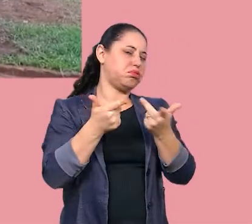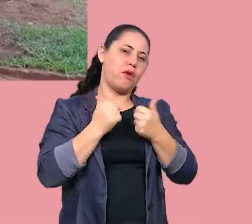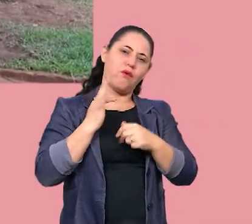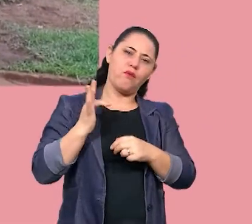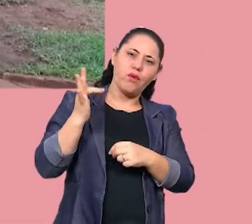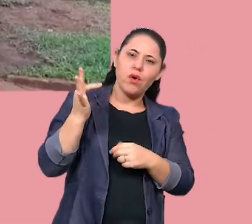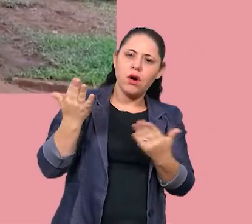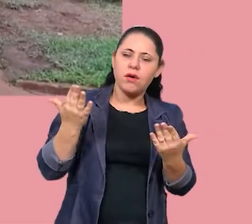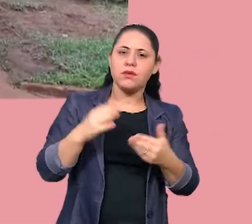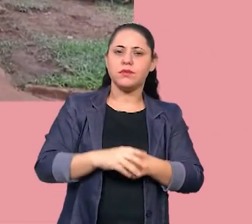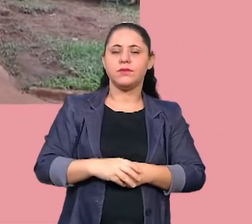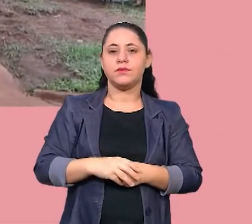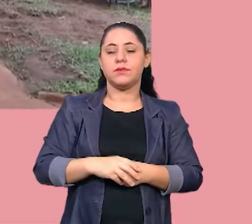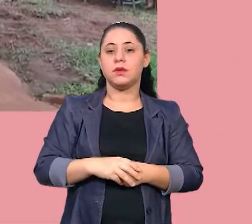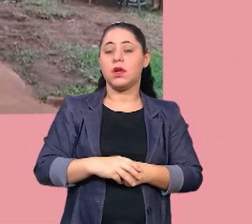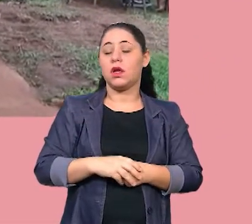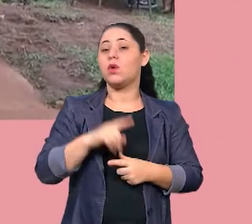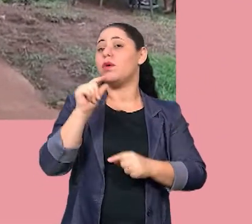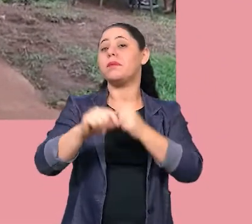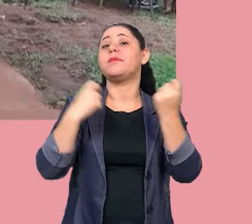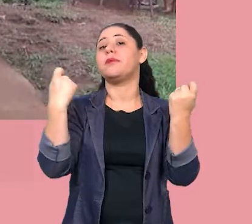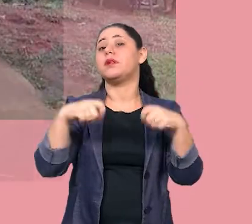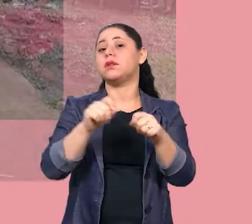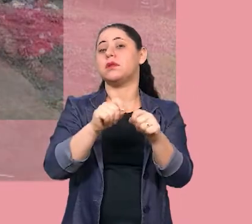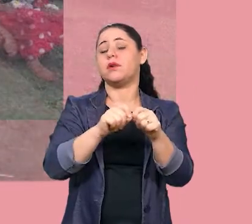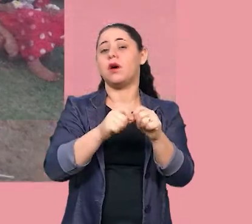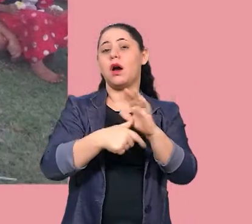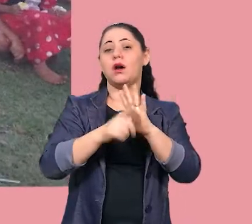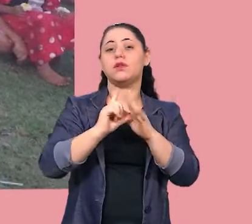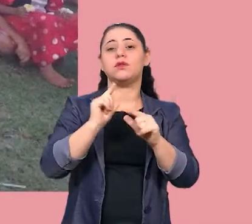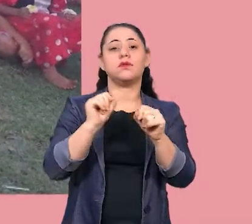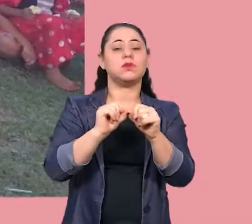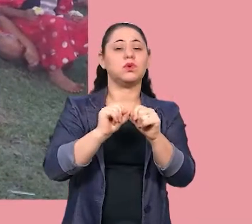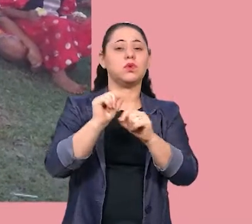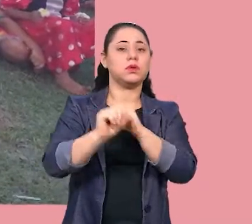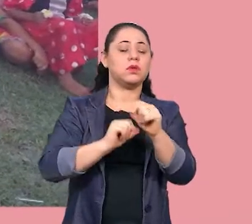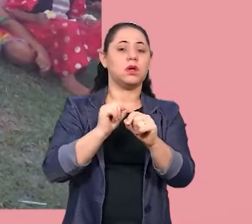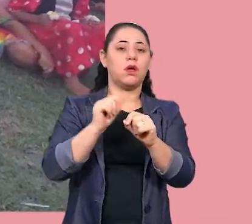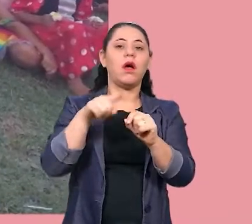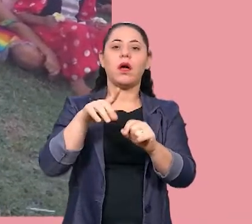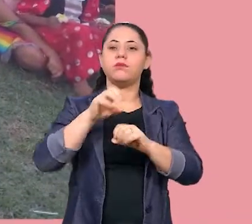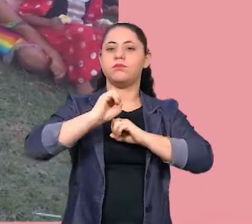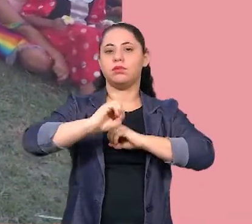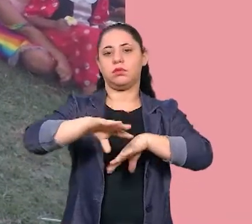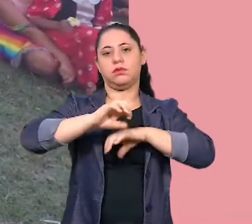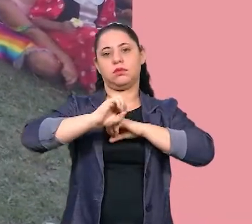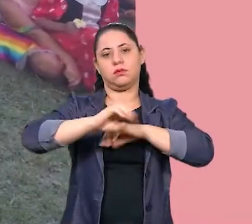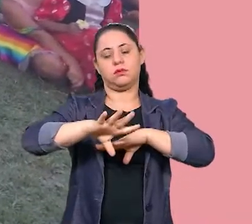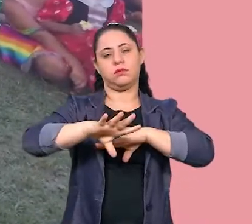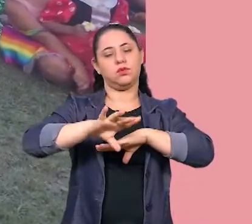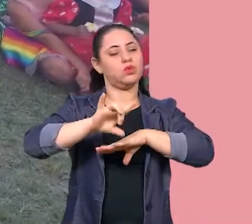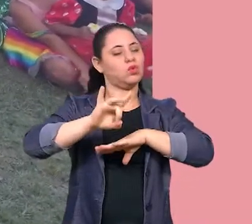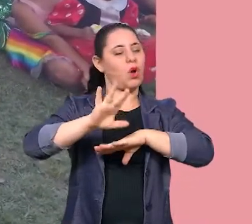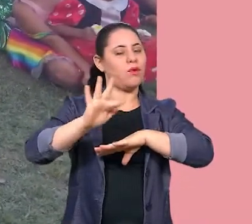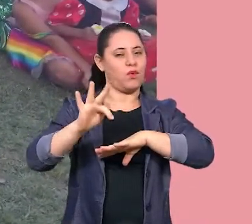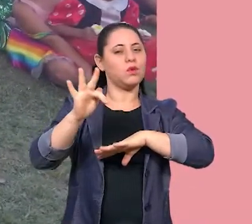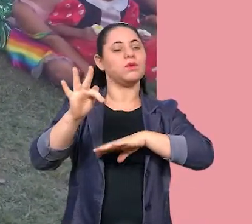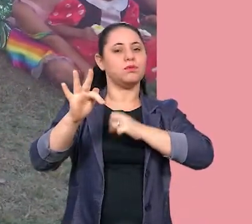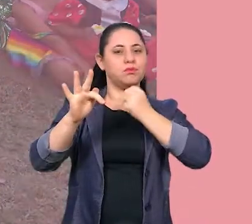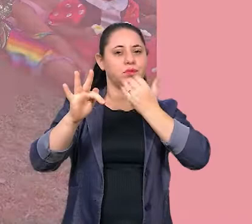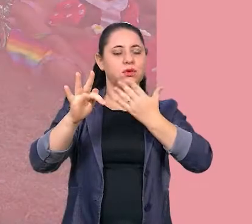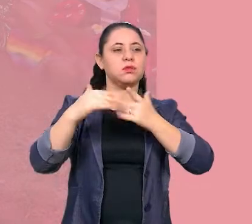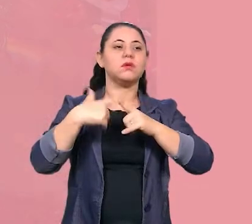para que essa realidade possa ser transformada é através da educação, né? Então temos ali um público,